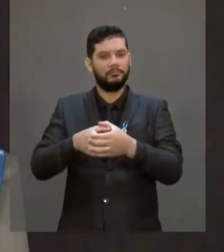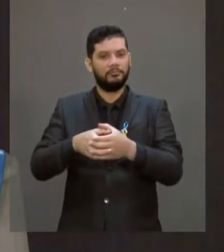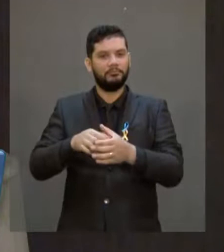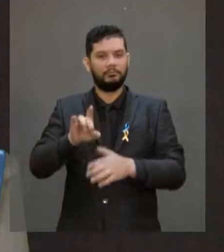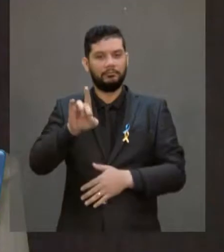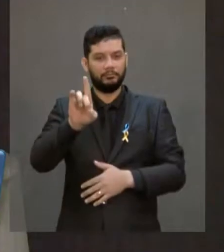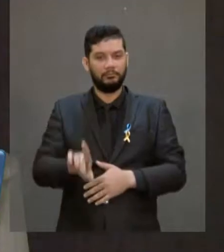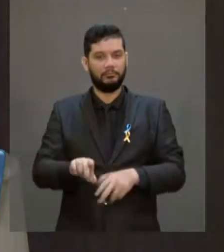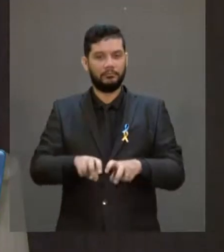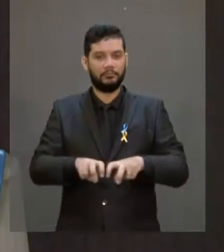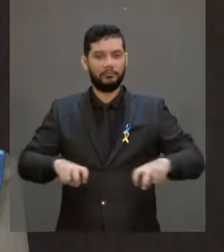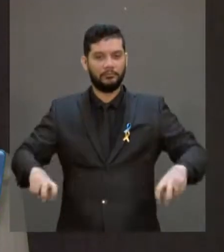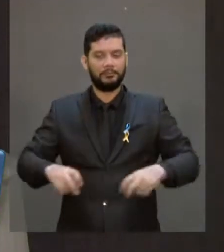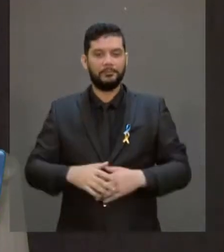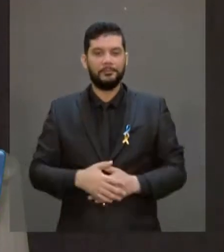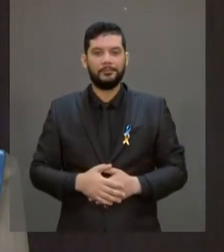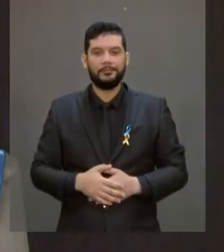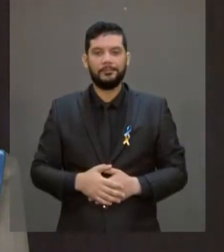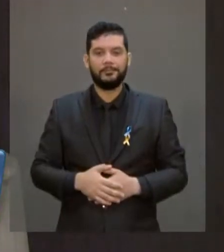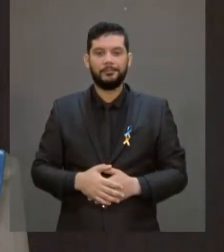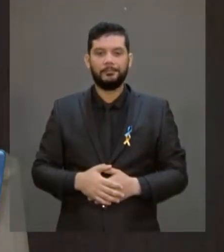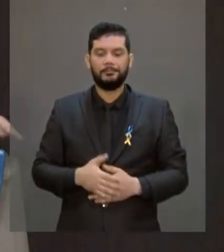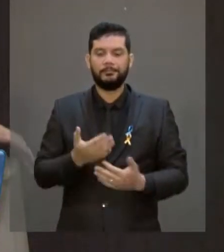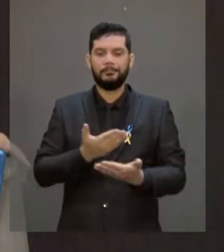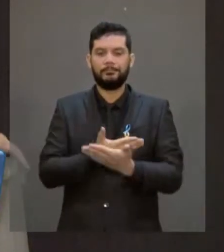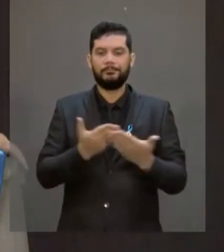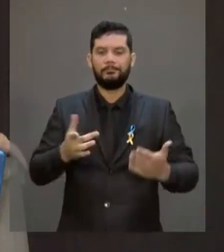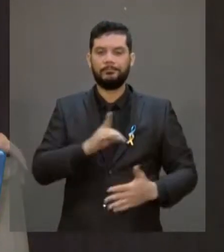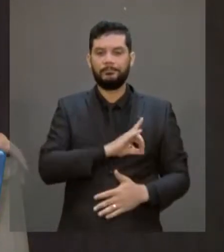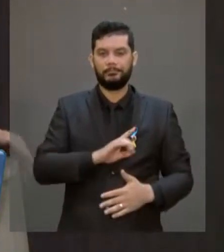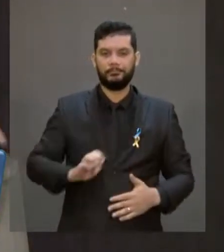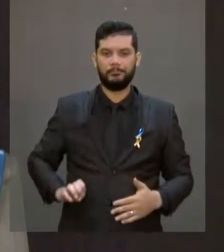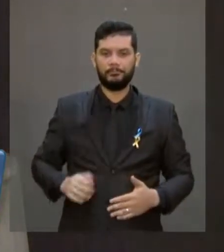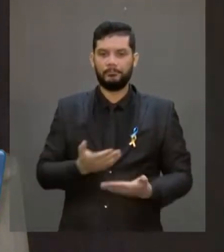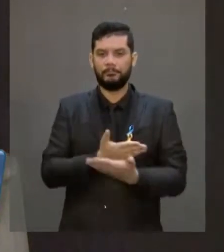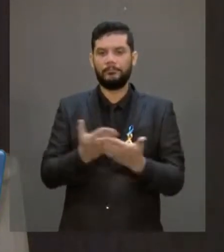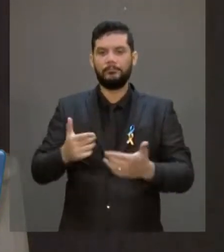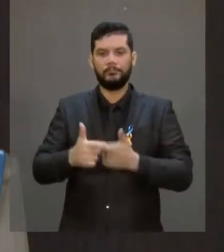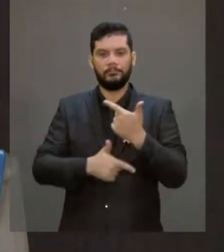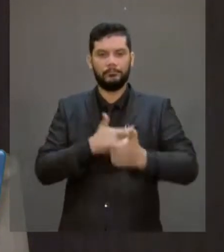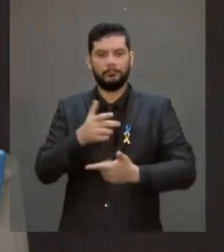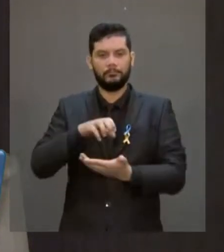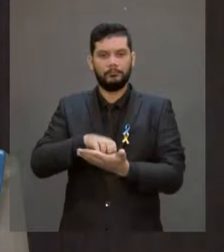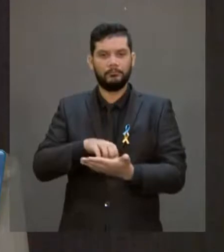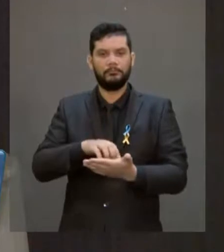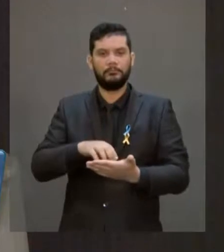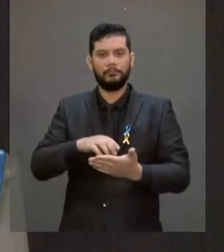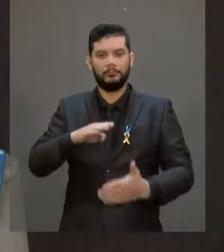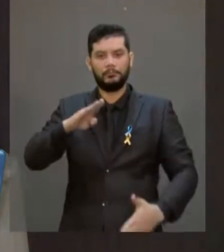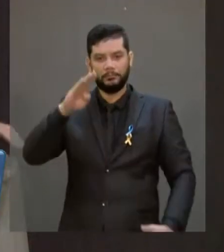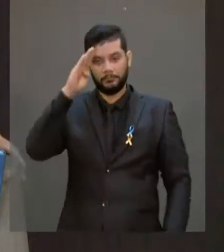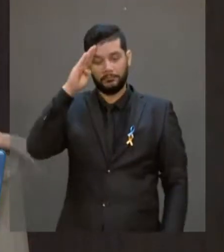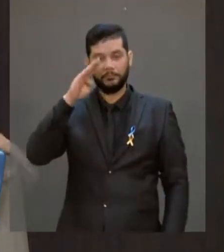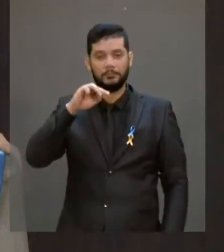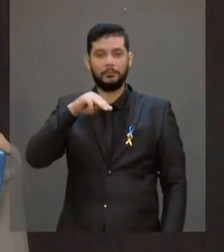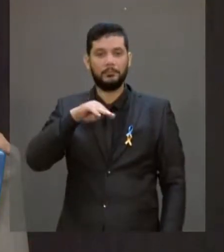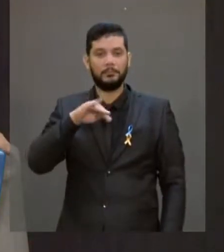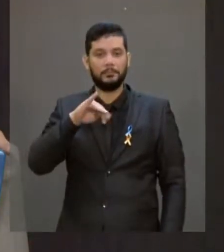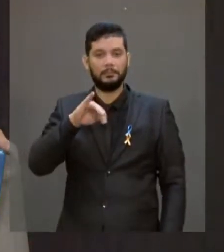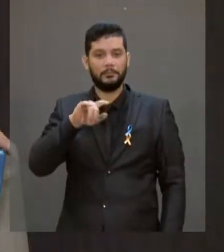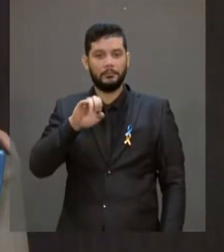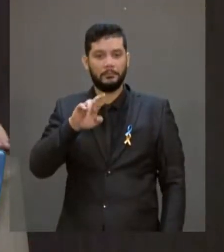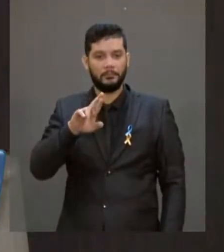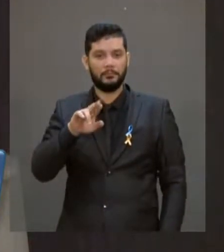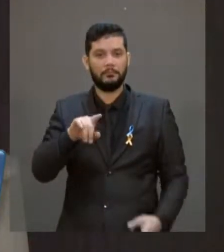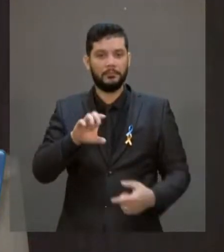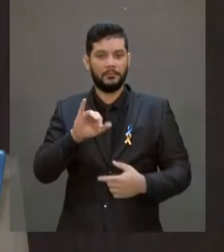senhores deputados, senhoras deputadas, os trabalhadores aqui da casa, os servidores, civis e militares, os trabalhadores que nos